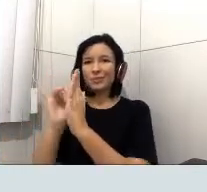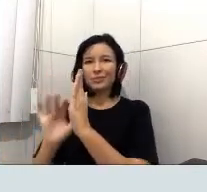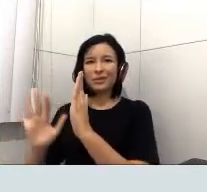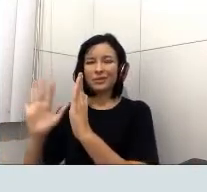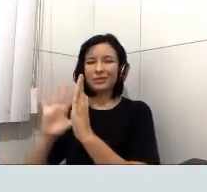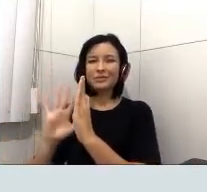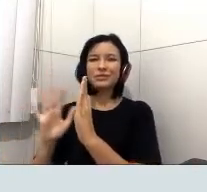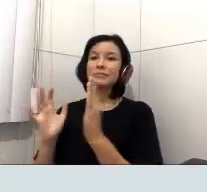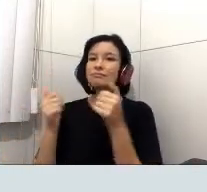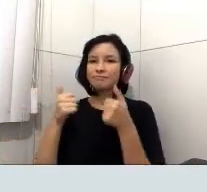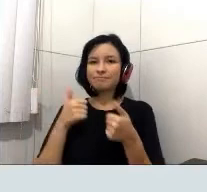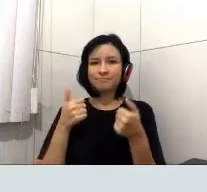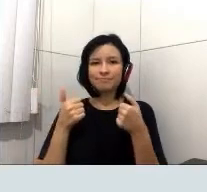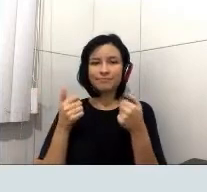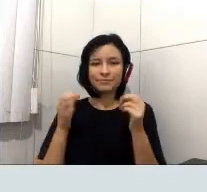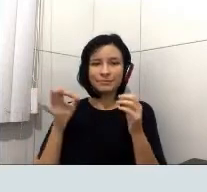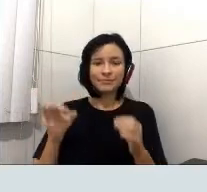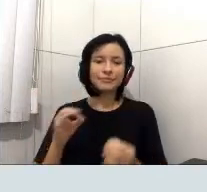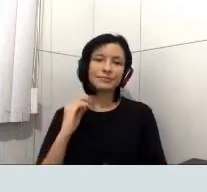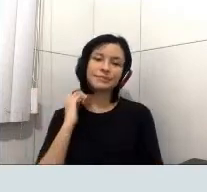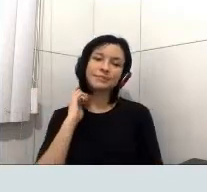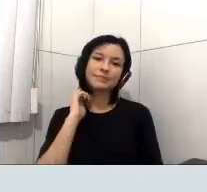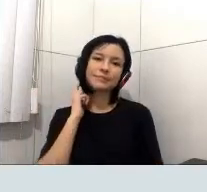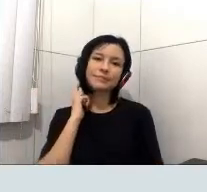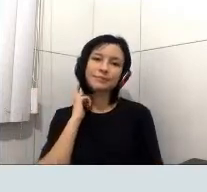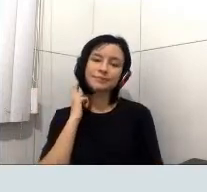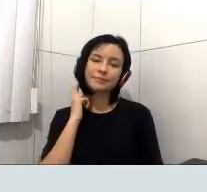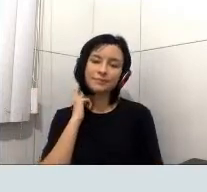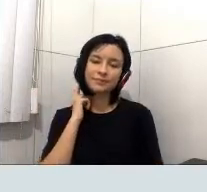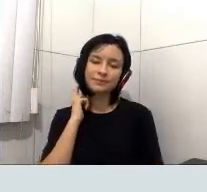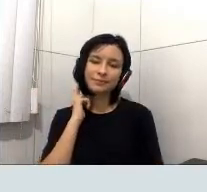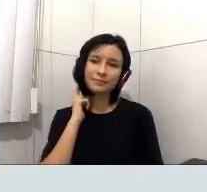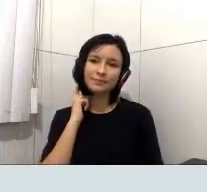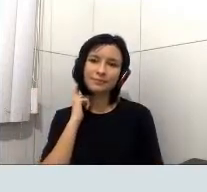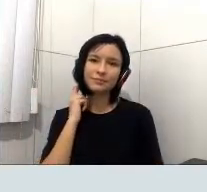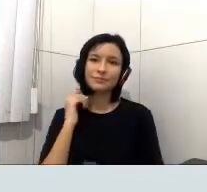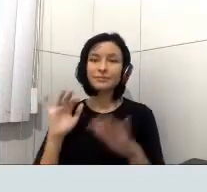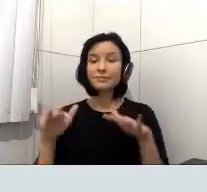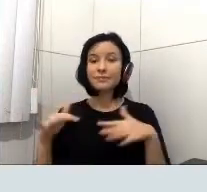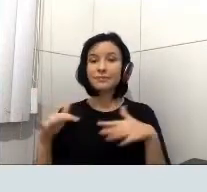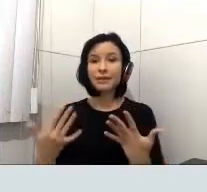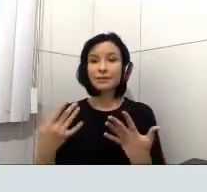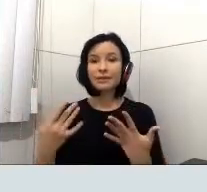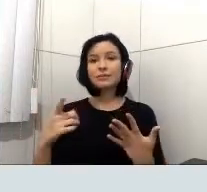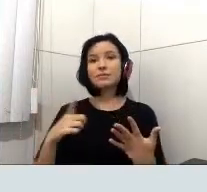certo? E os planos coincidentes, que é a figura do meio,